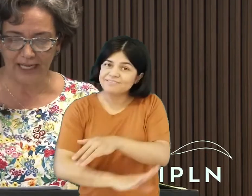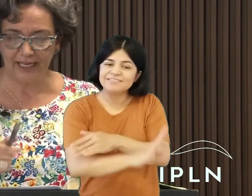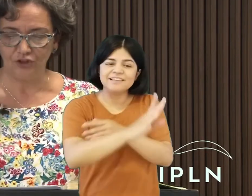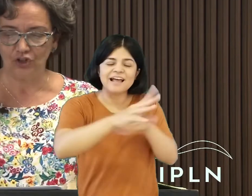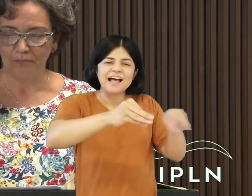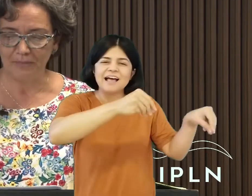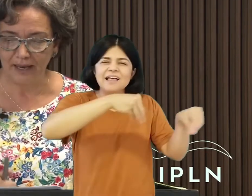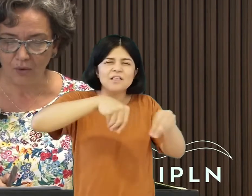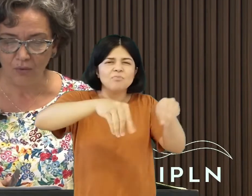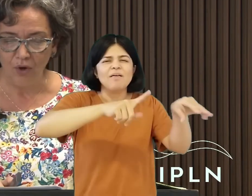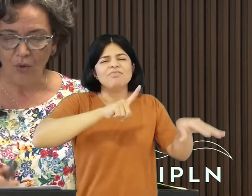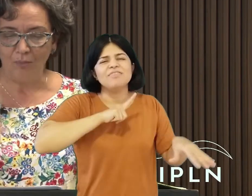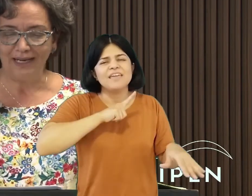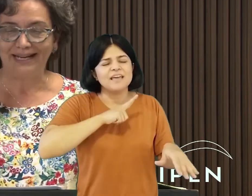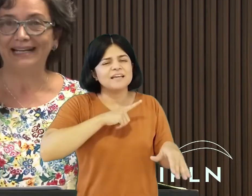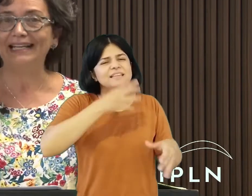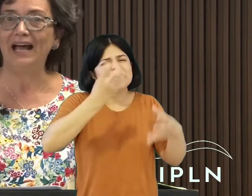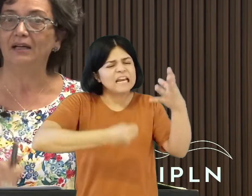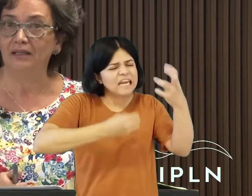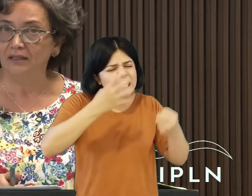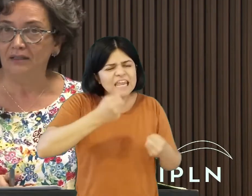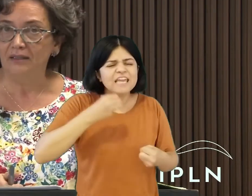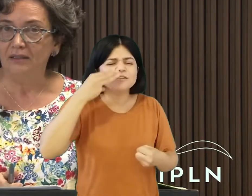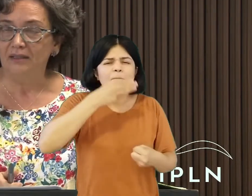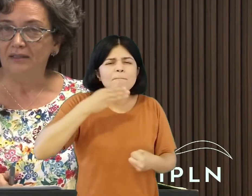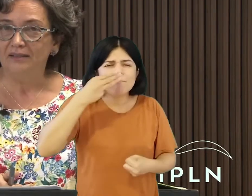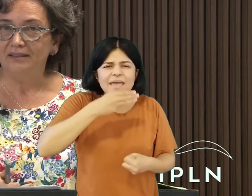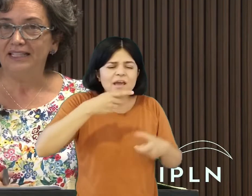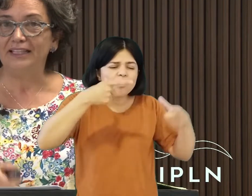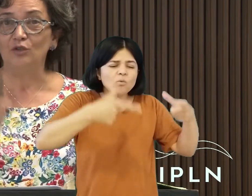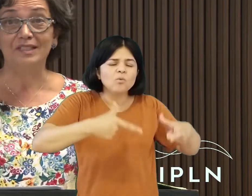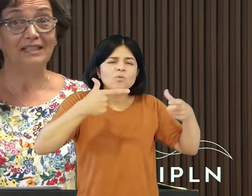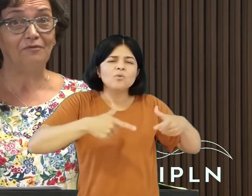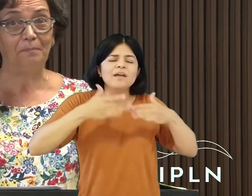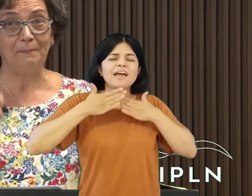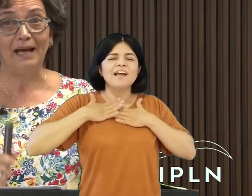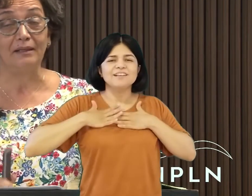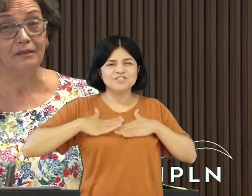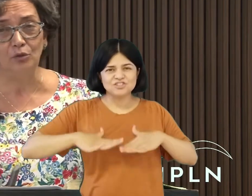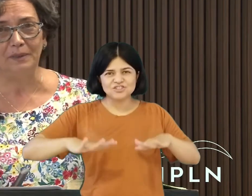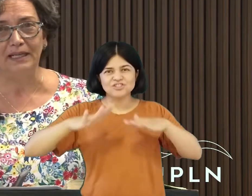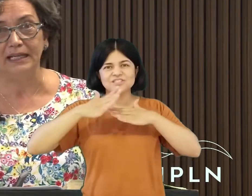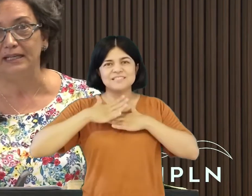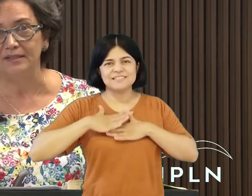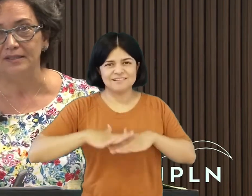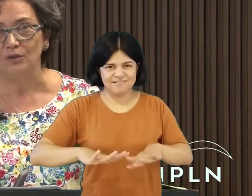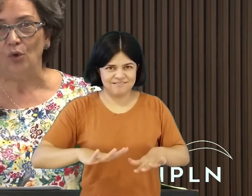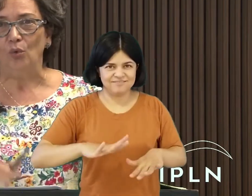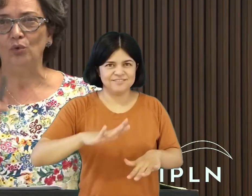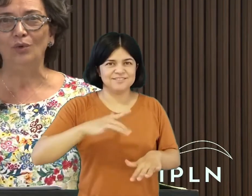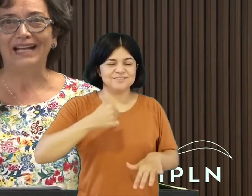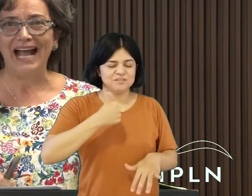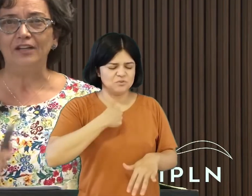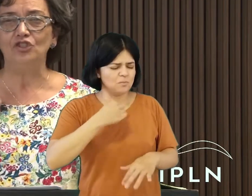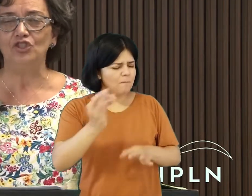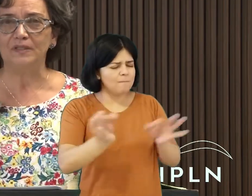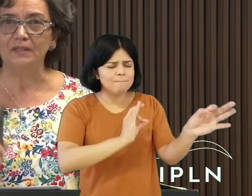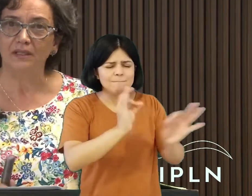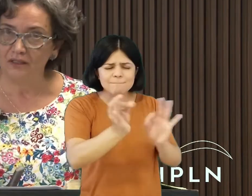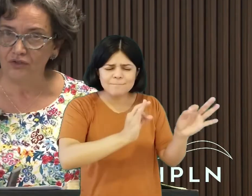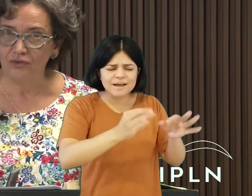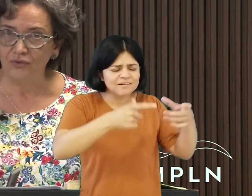de leite, de mel, uma Canaã, que Deus estava preparando para eles, um lugar